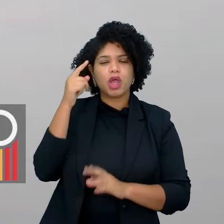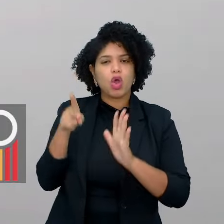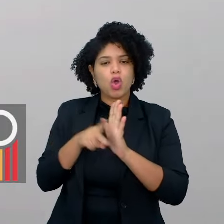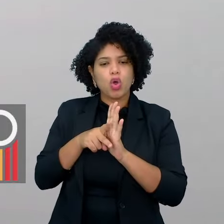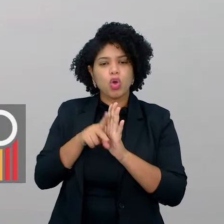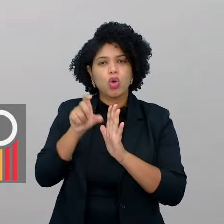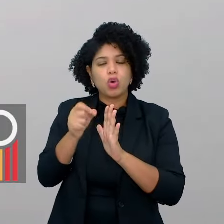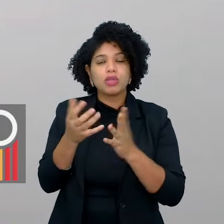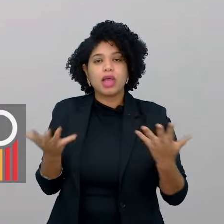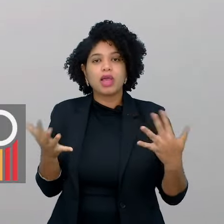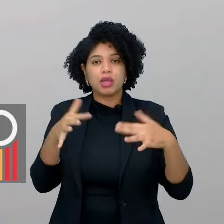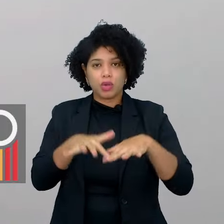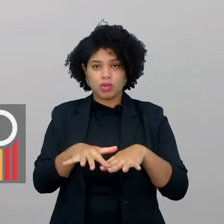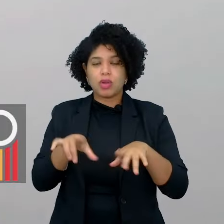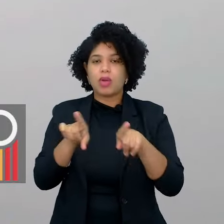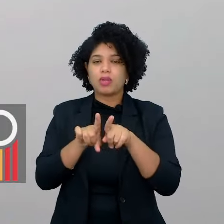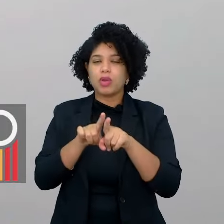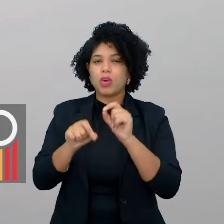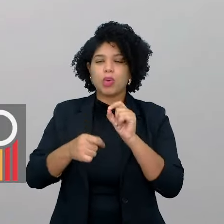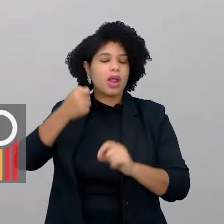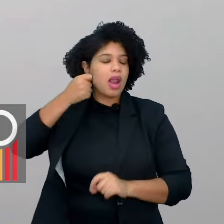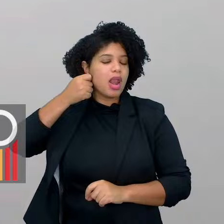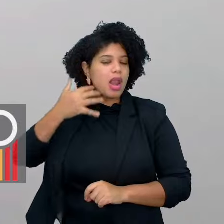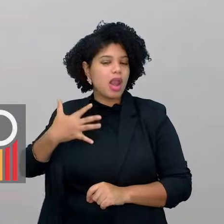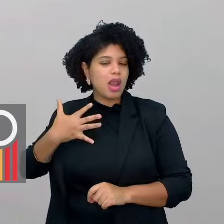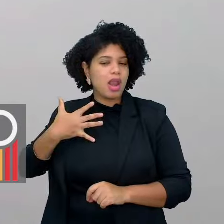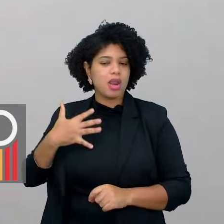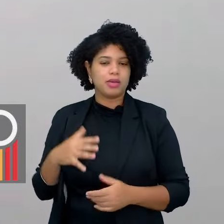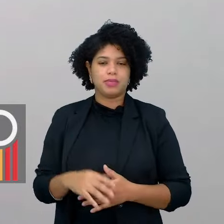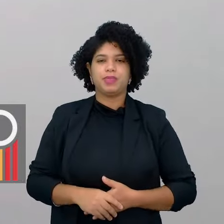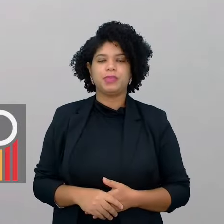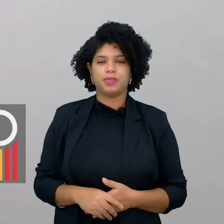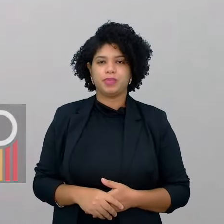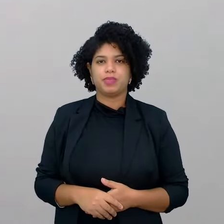perspectiva aí da inclusão, também vou fazer a minha autodescrição.